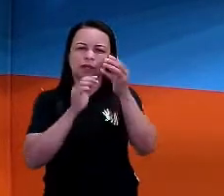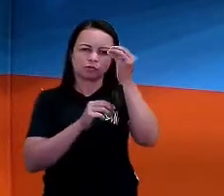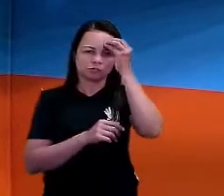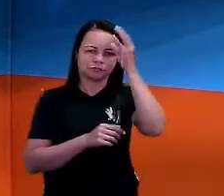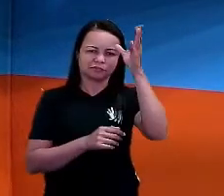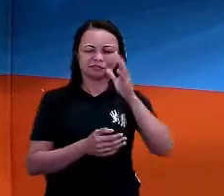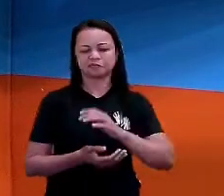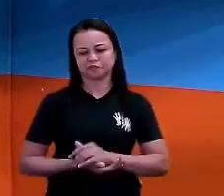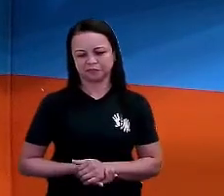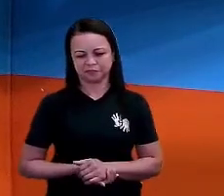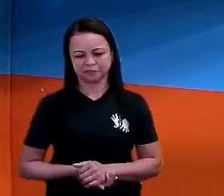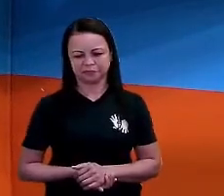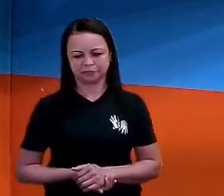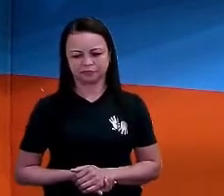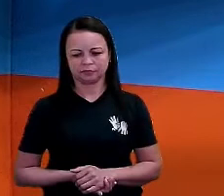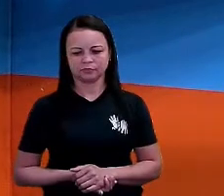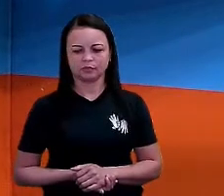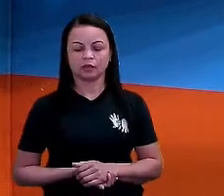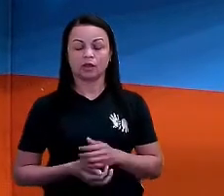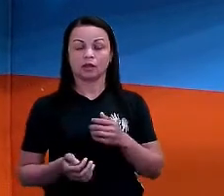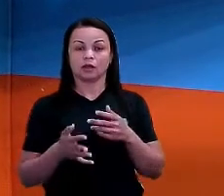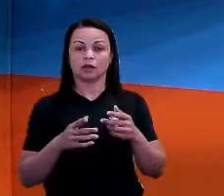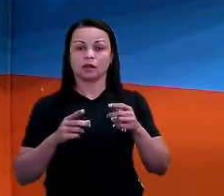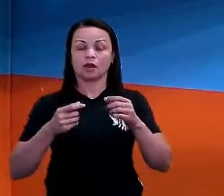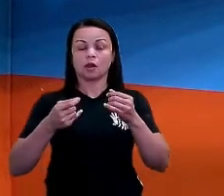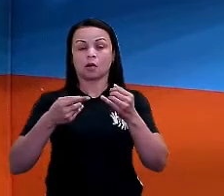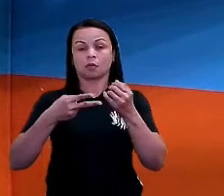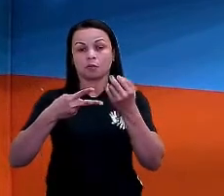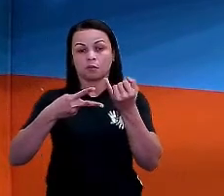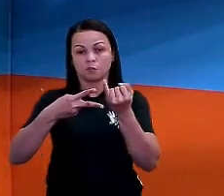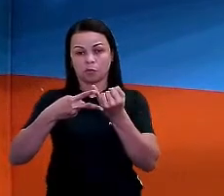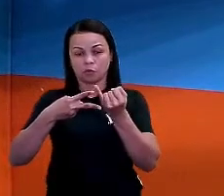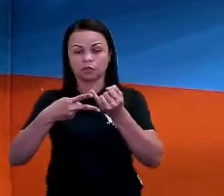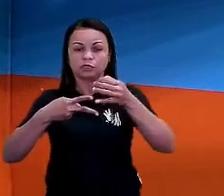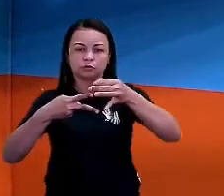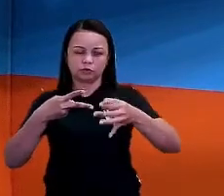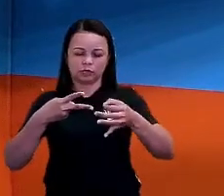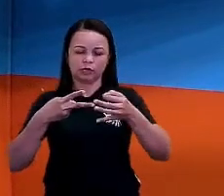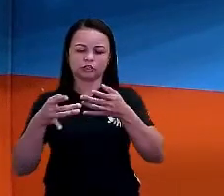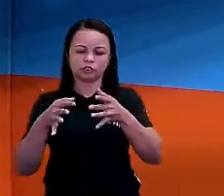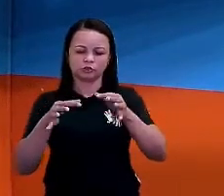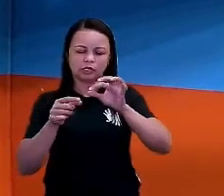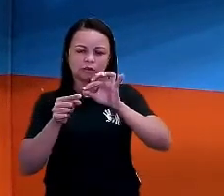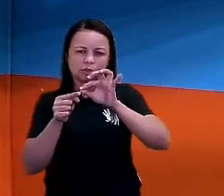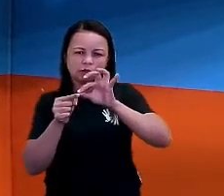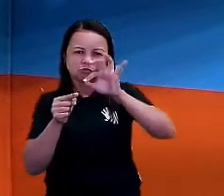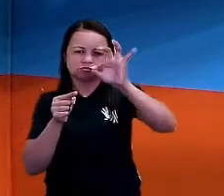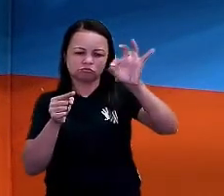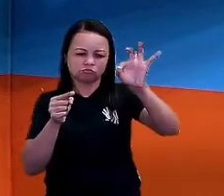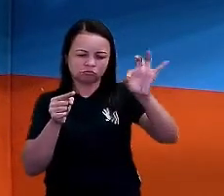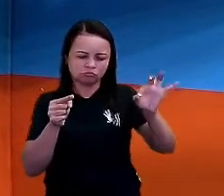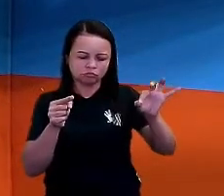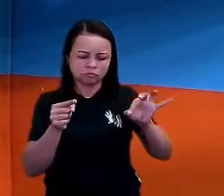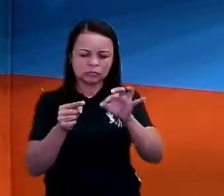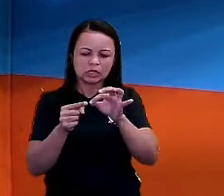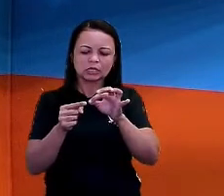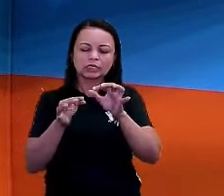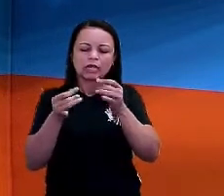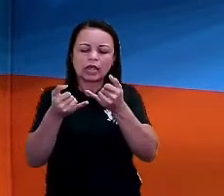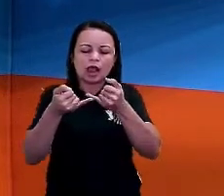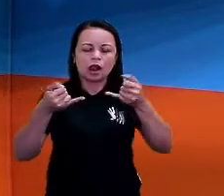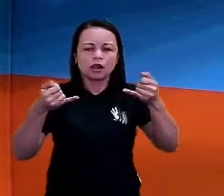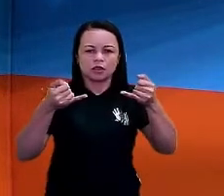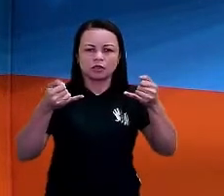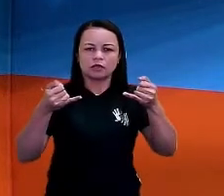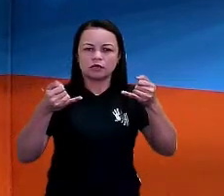conhecimento. Polígono é a região limitada por segmentos de reta, os quais constituem linhas fechadas que não